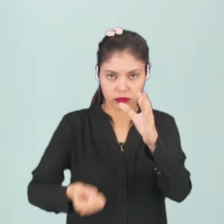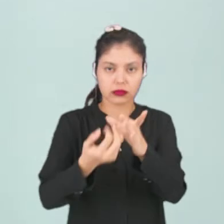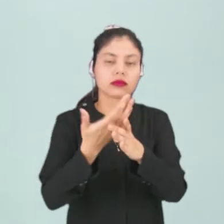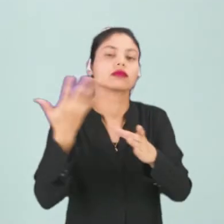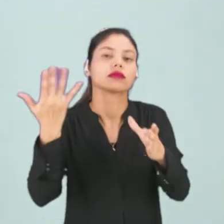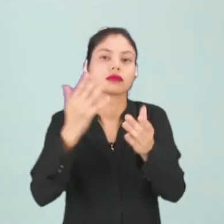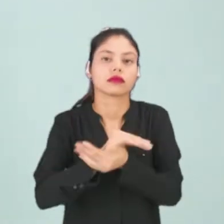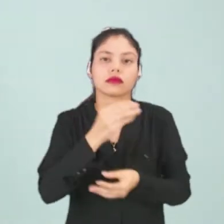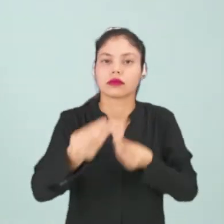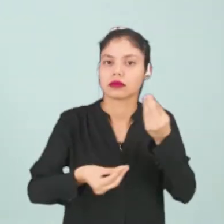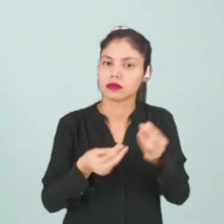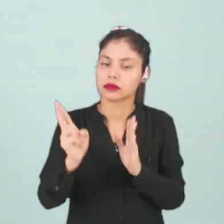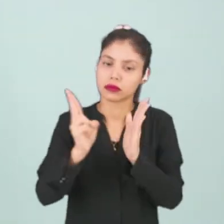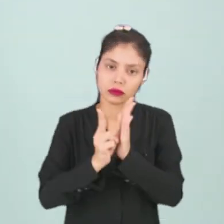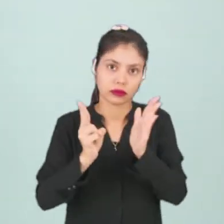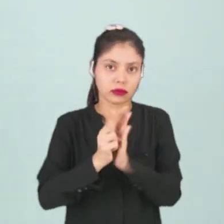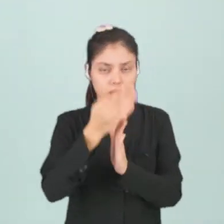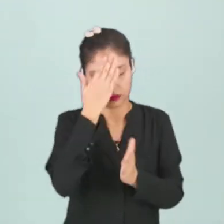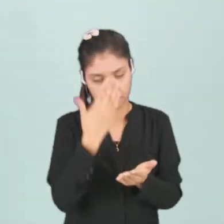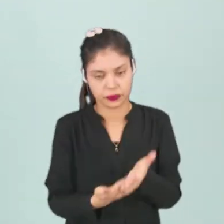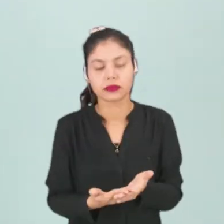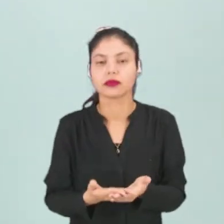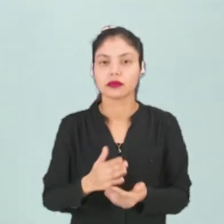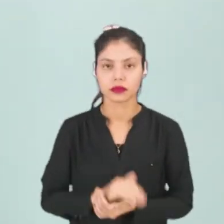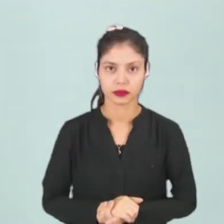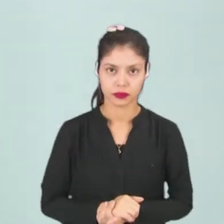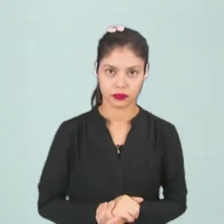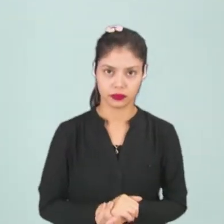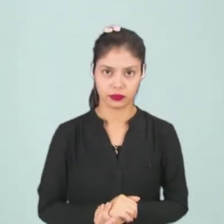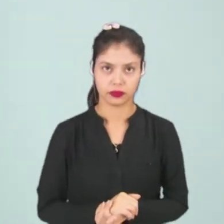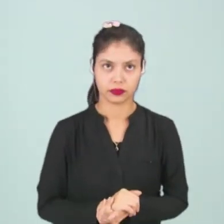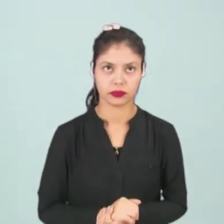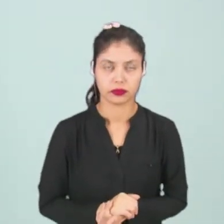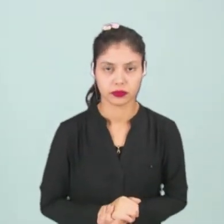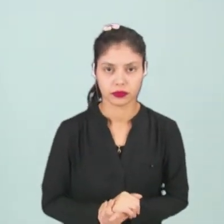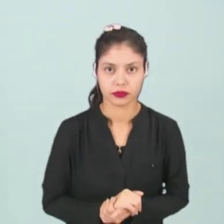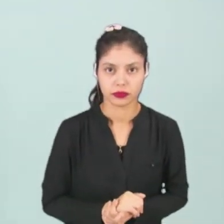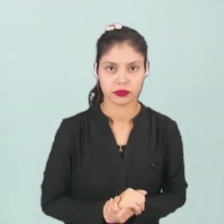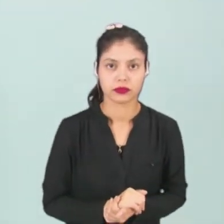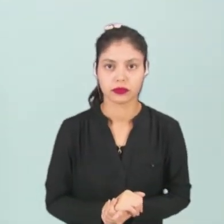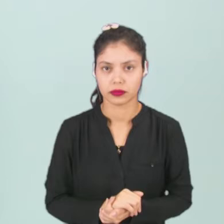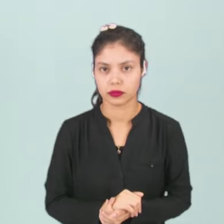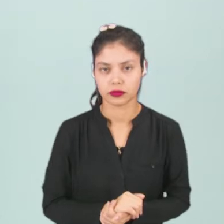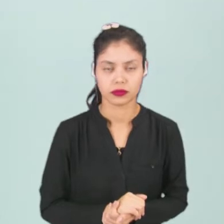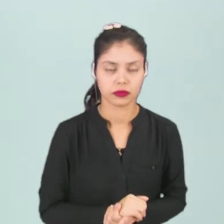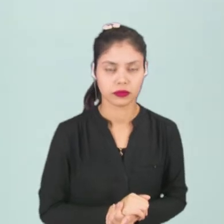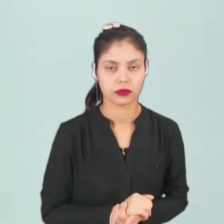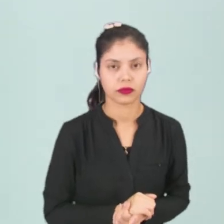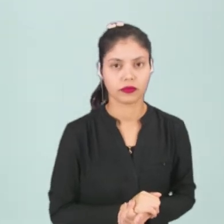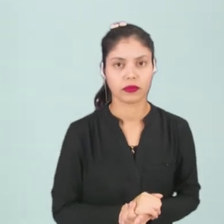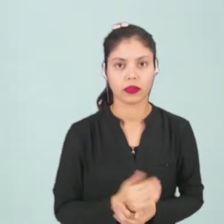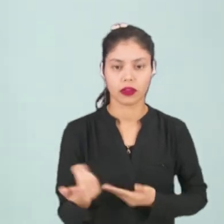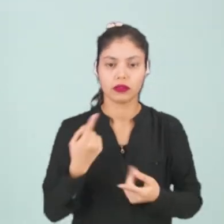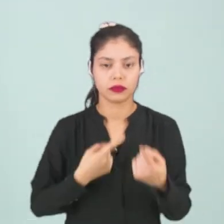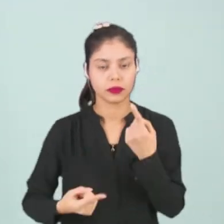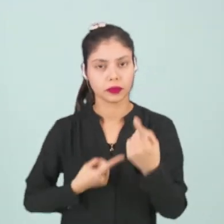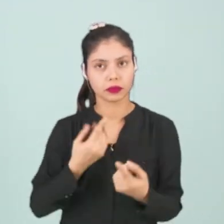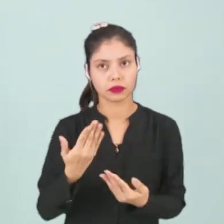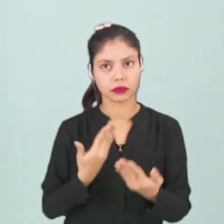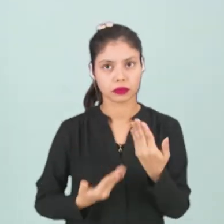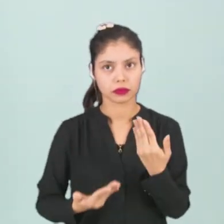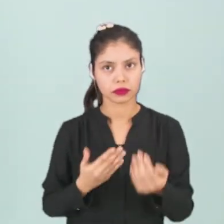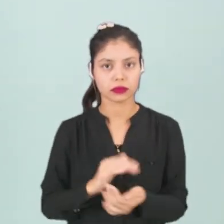criação, né, como os índios ainda acreditam, né? E é justamente essa relação que tem a ver